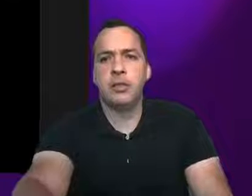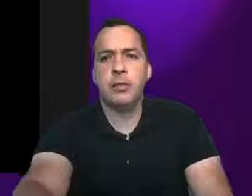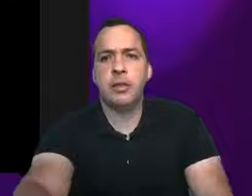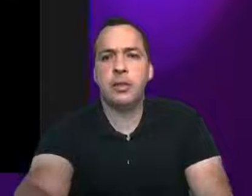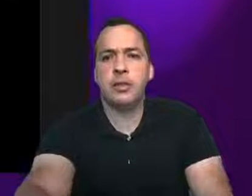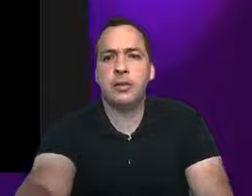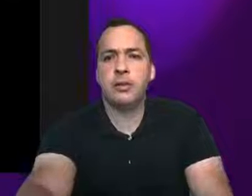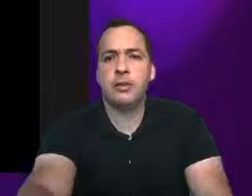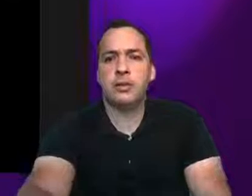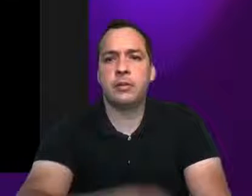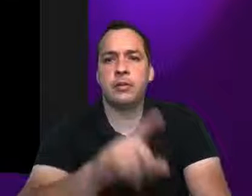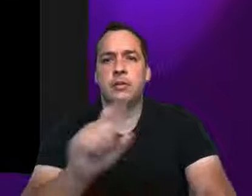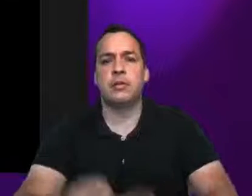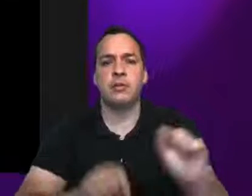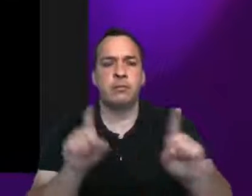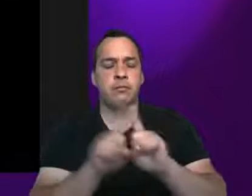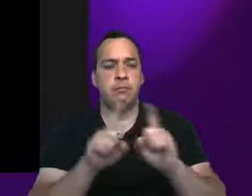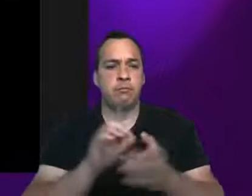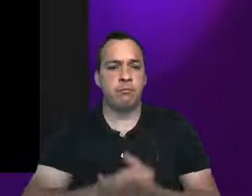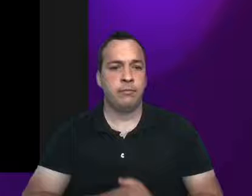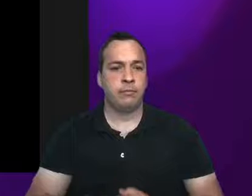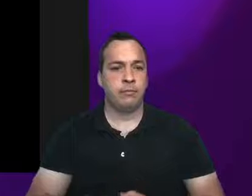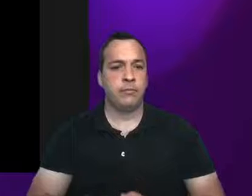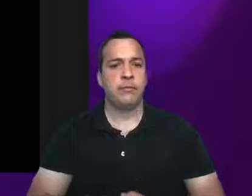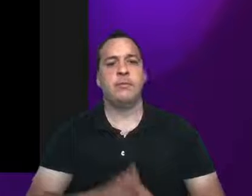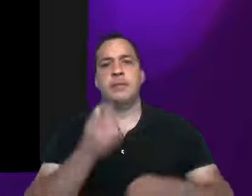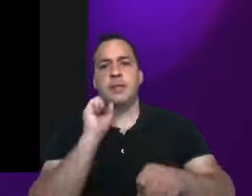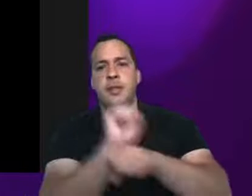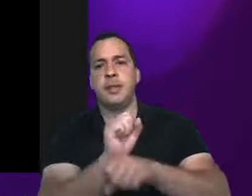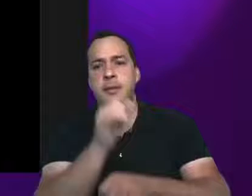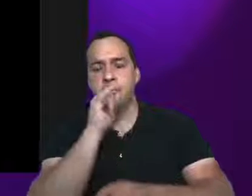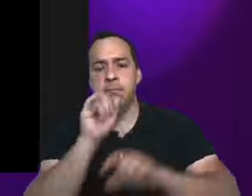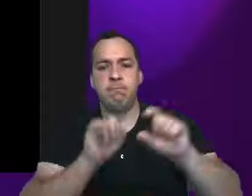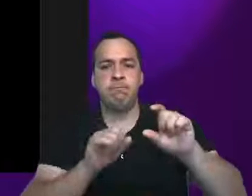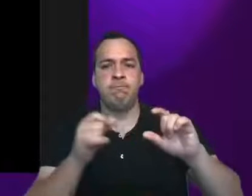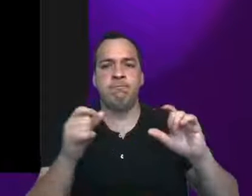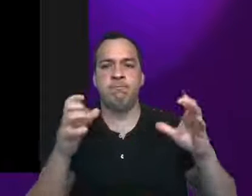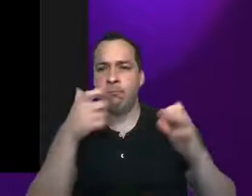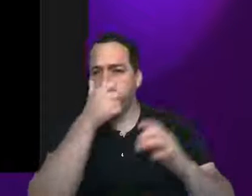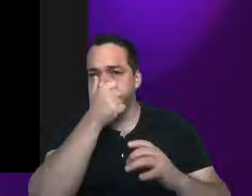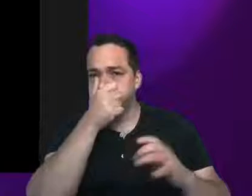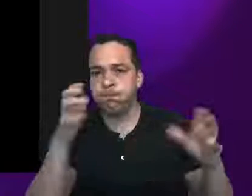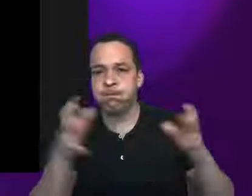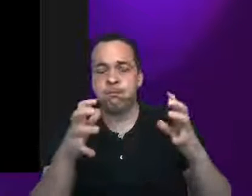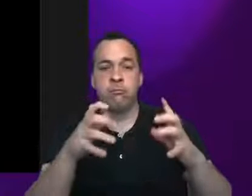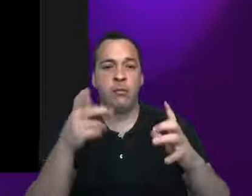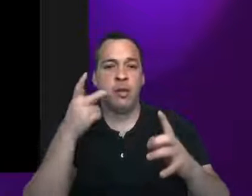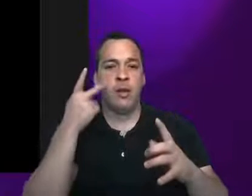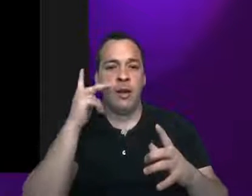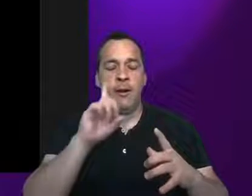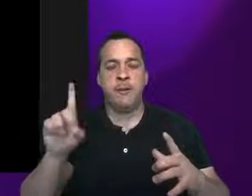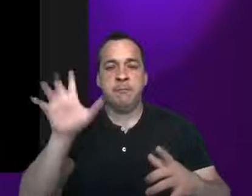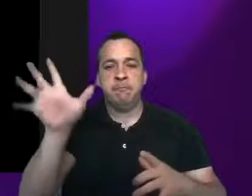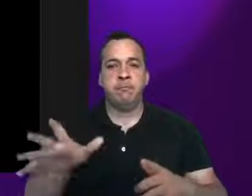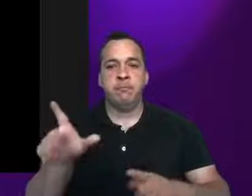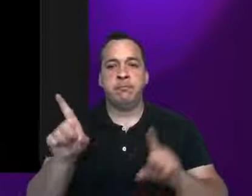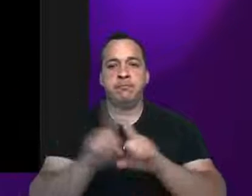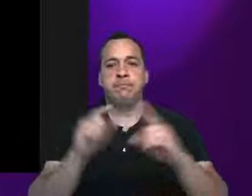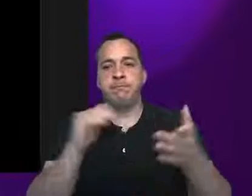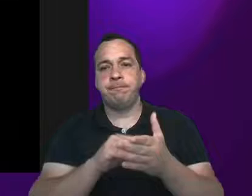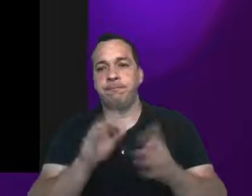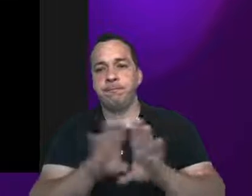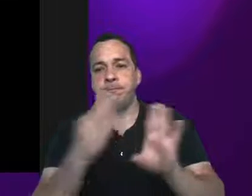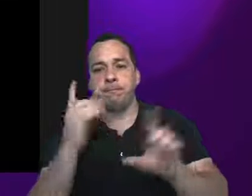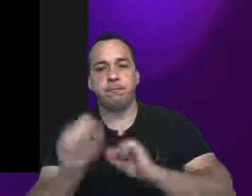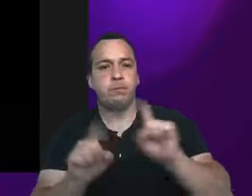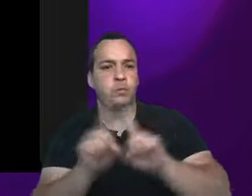os zoides hepáticos dampeiam muito a pressão das cavidades direita até chegar à porta. Então, o padrão normal da porta, ela